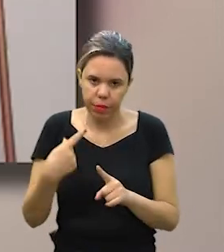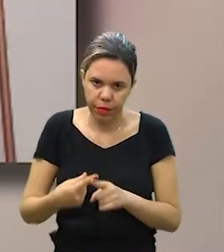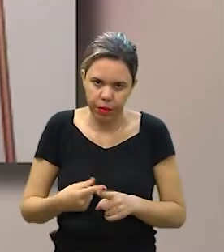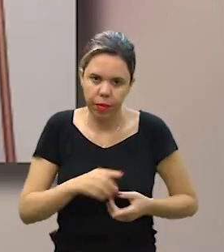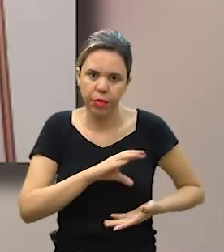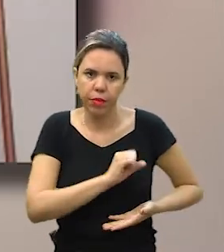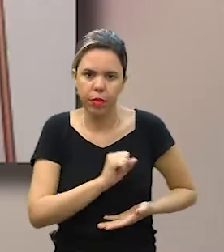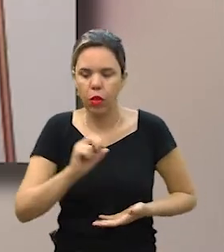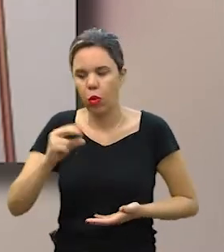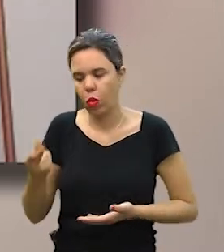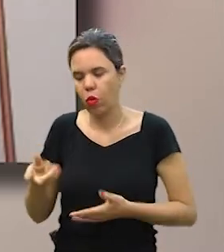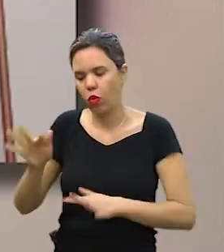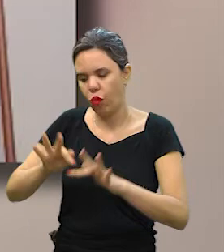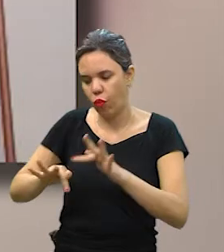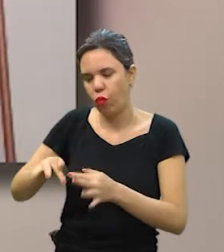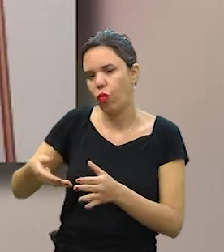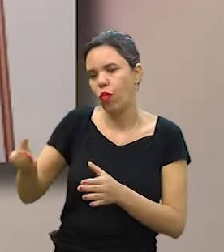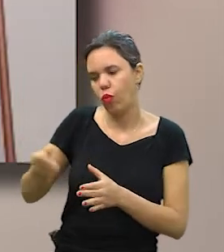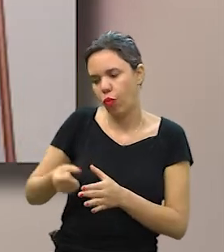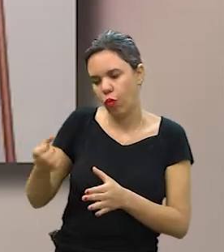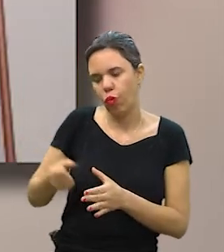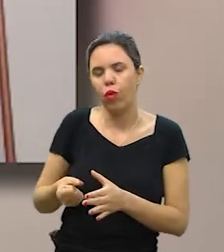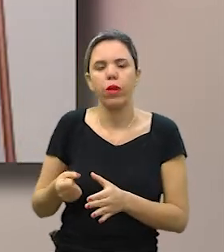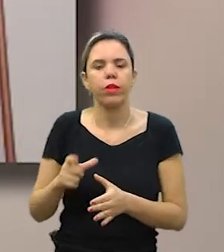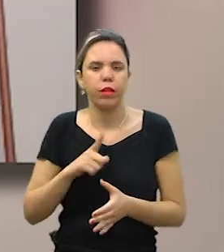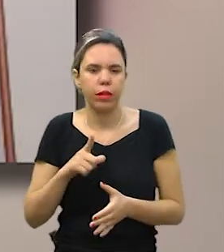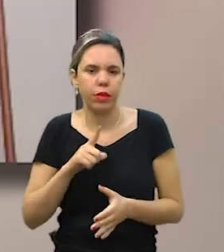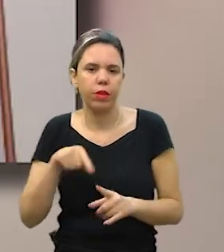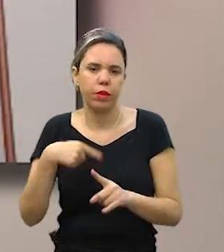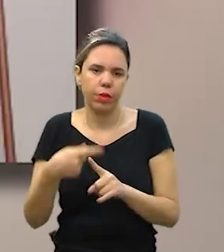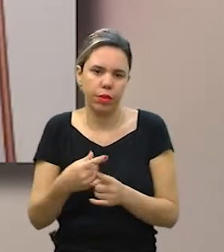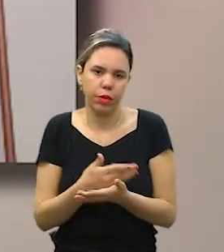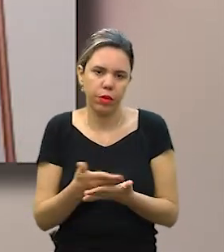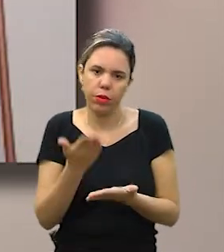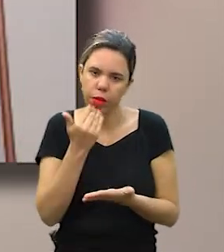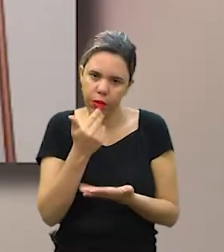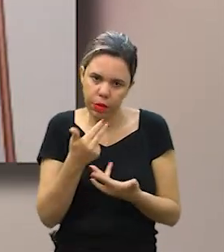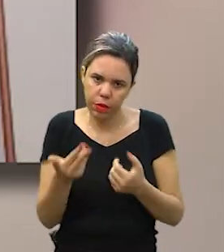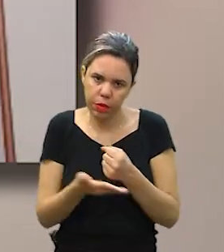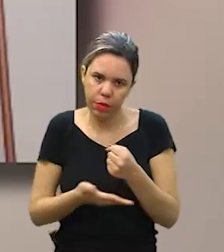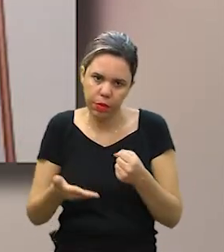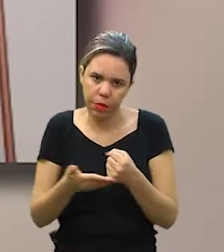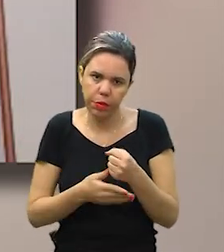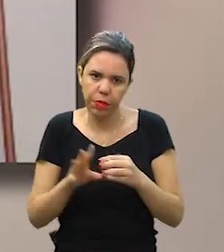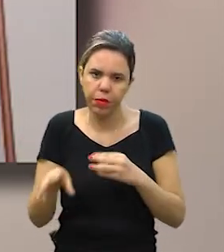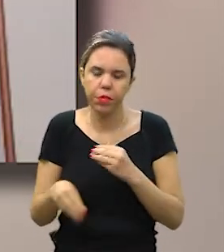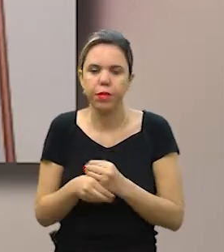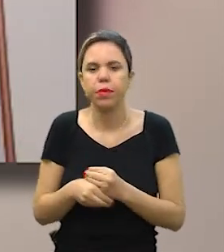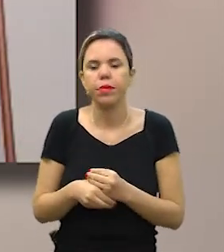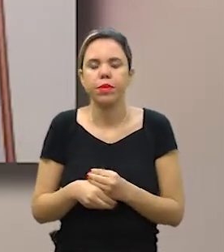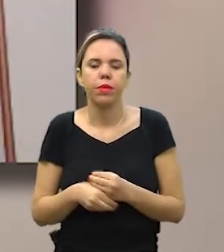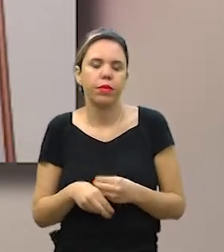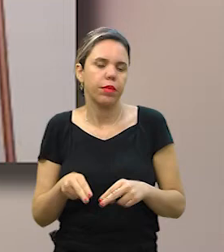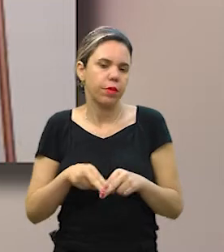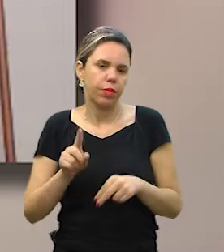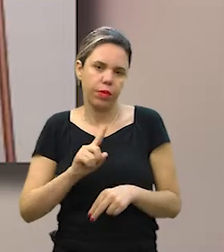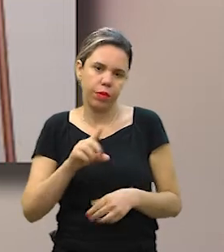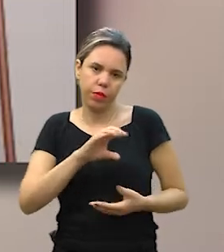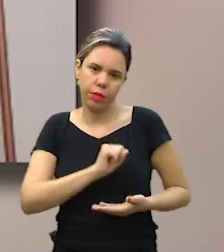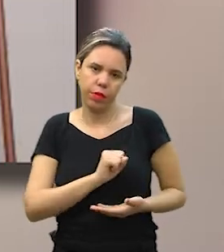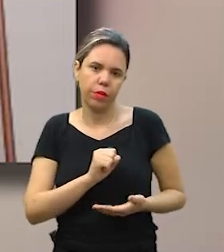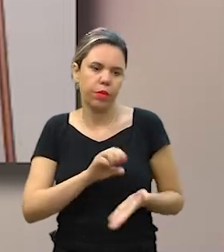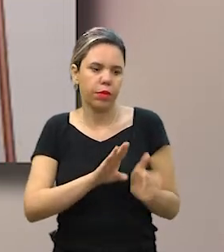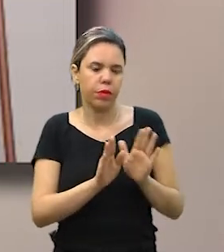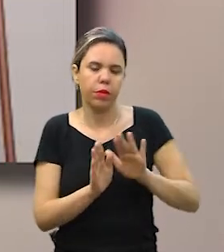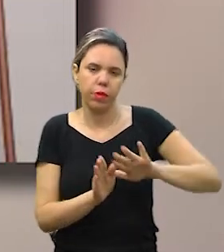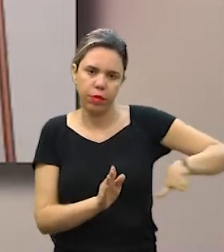além da fórmula ou do leite materno, a gente tem o início da introdução alimentar complementar. E nem por isso esse